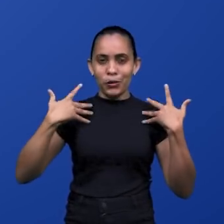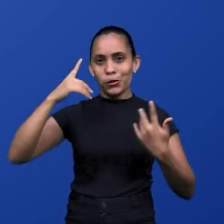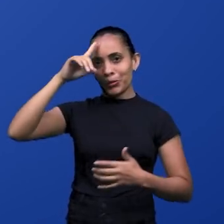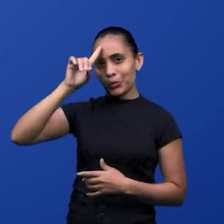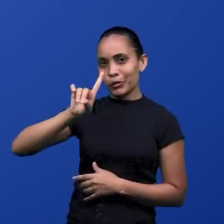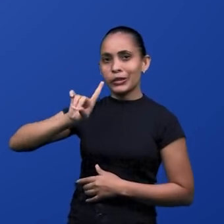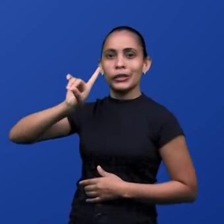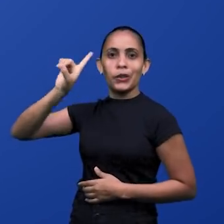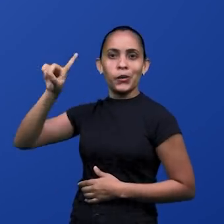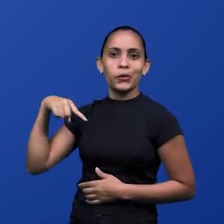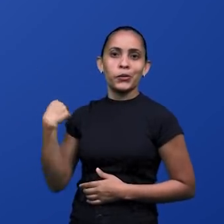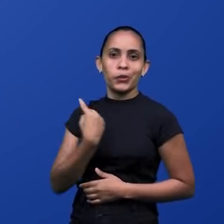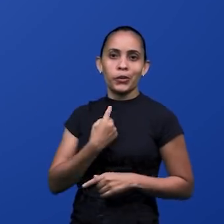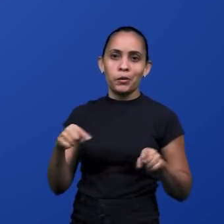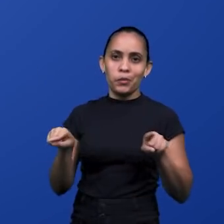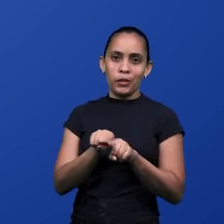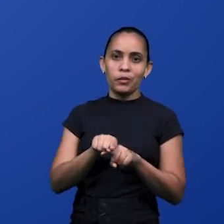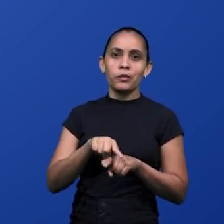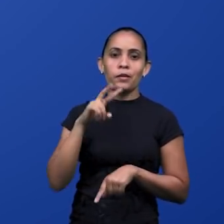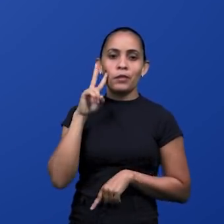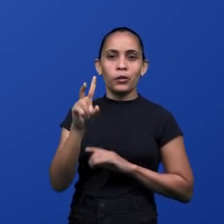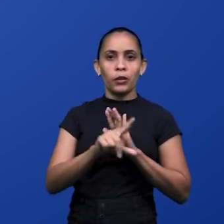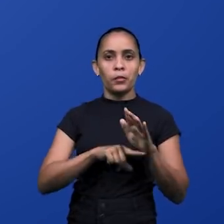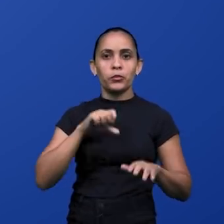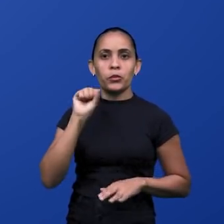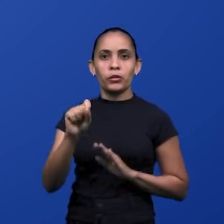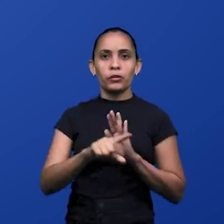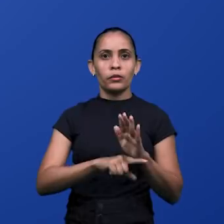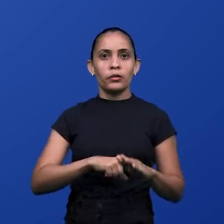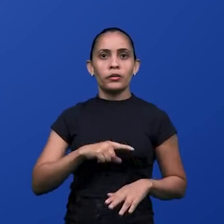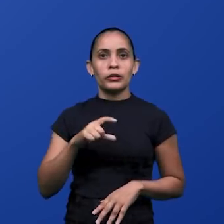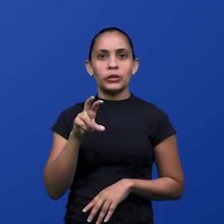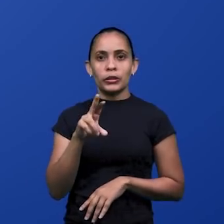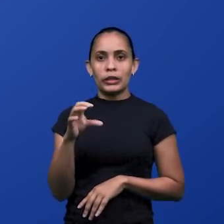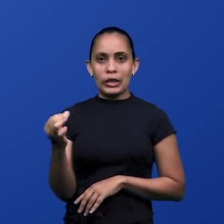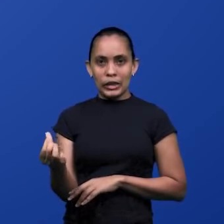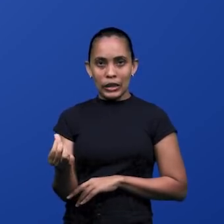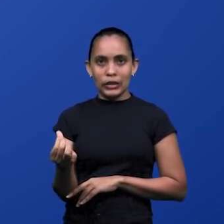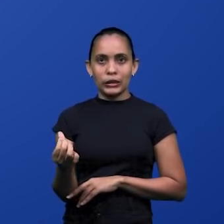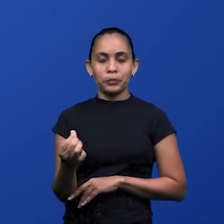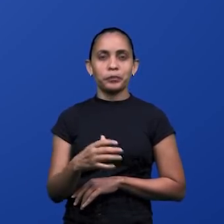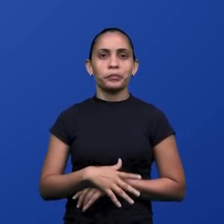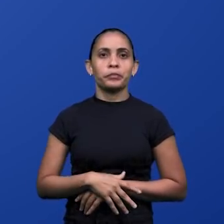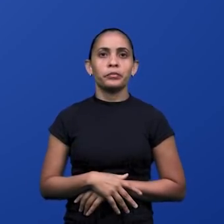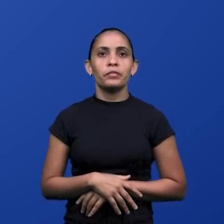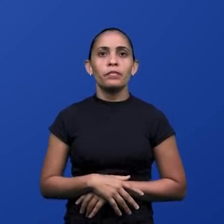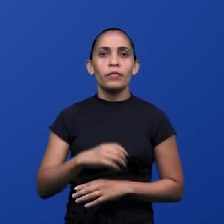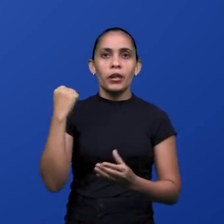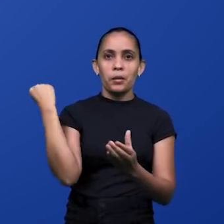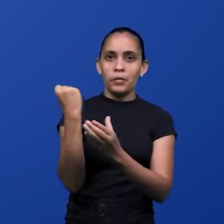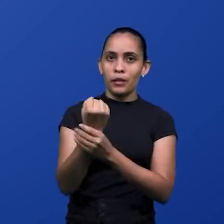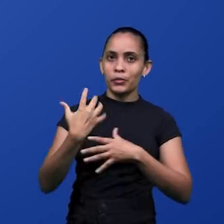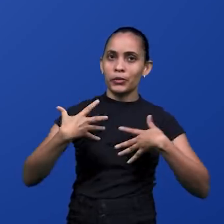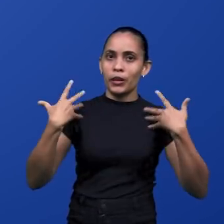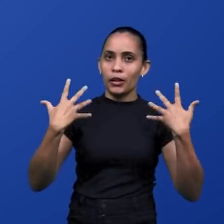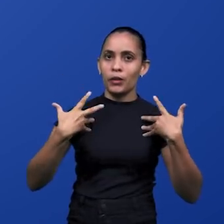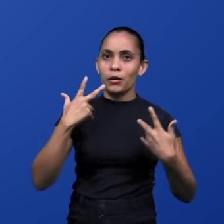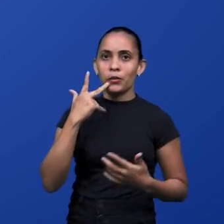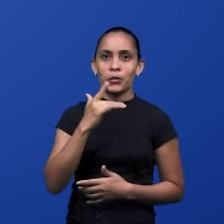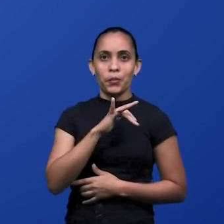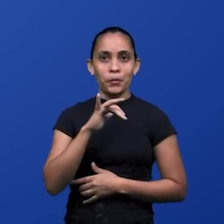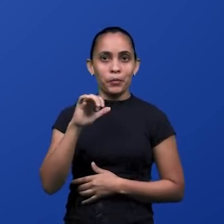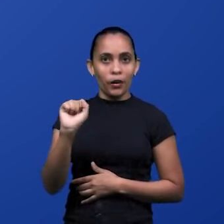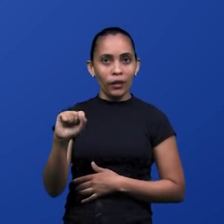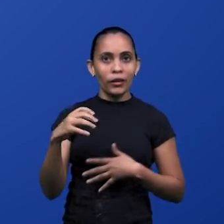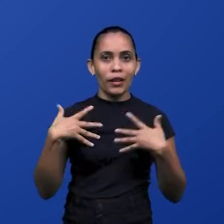exultou no Senhor. Assim podemos ver no capítulo 8, verso 56 de João. Abraão, vosso pai, exultou por ver o